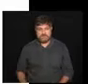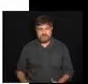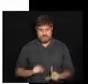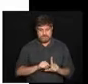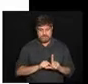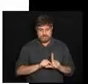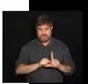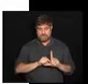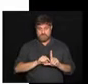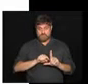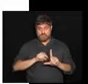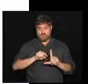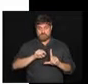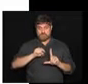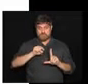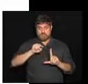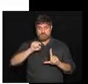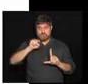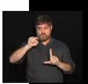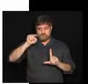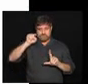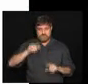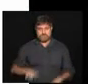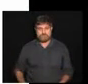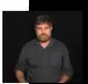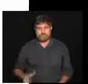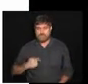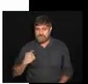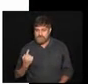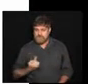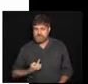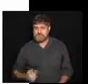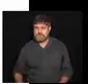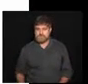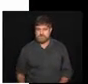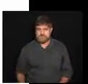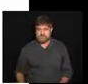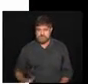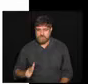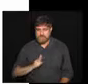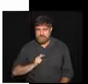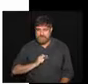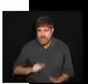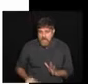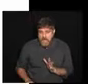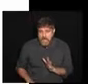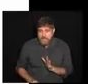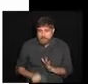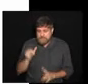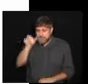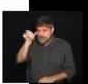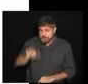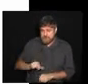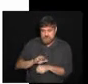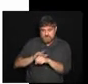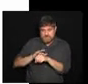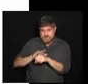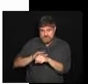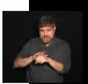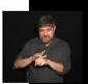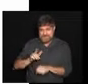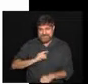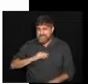crescimento exponencial, ou seja, quando a gente vem a ter um primeiro caso, a chance